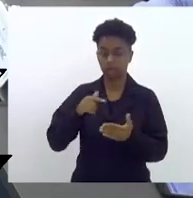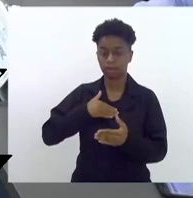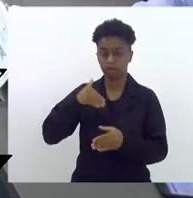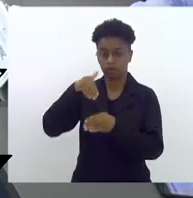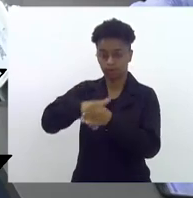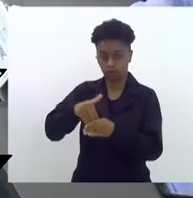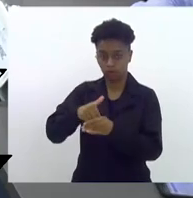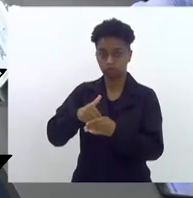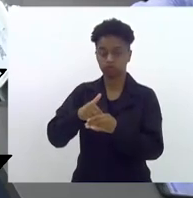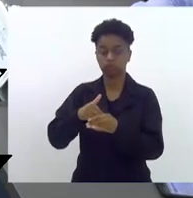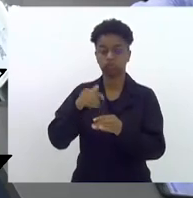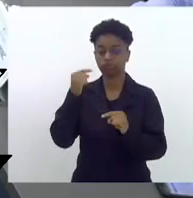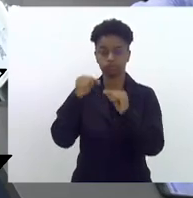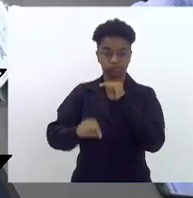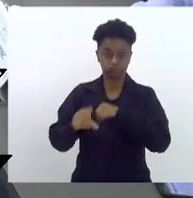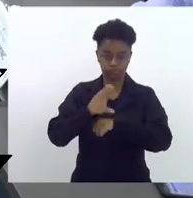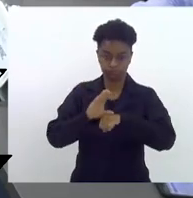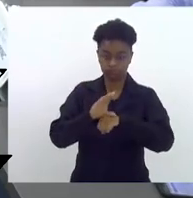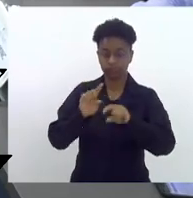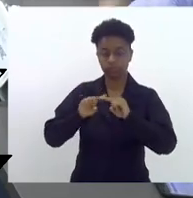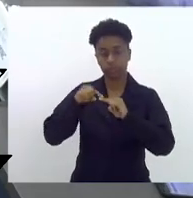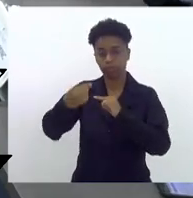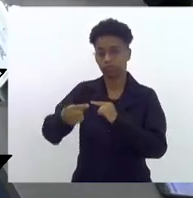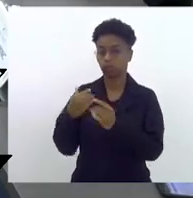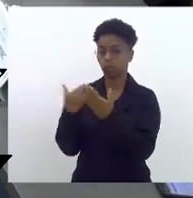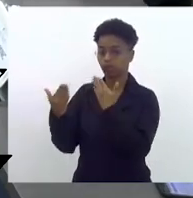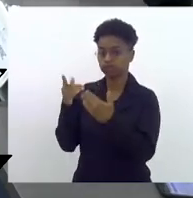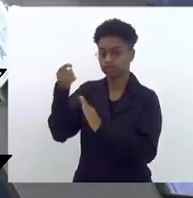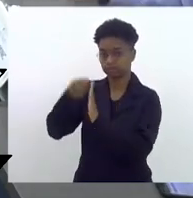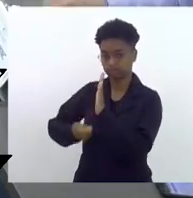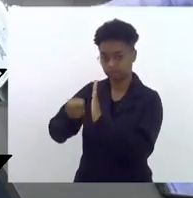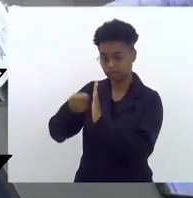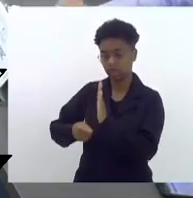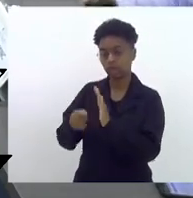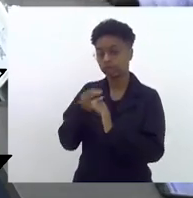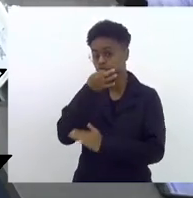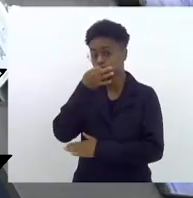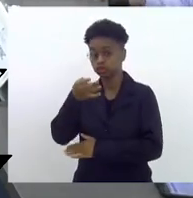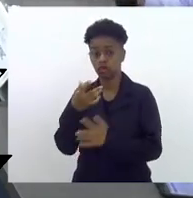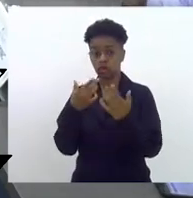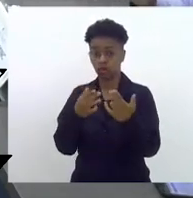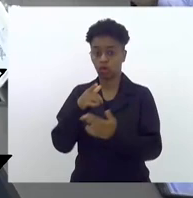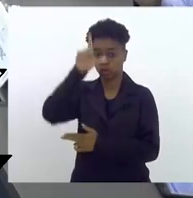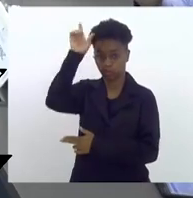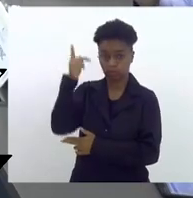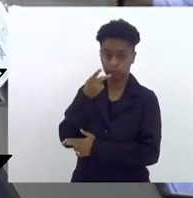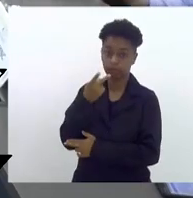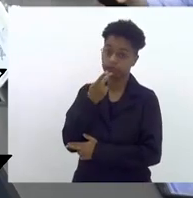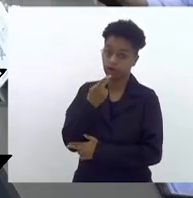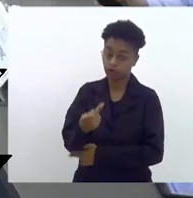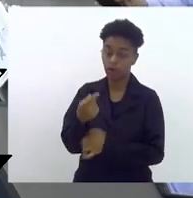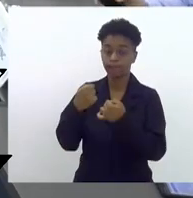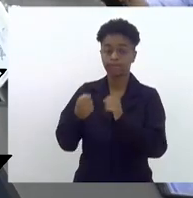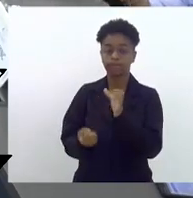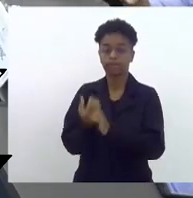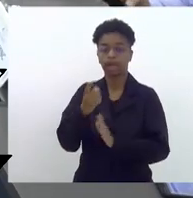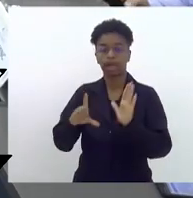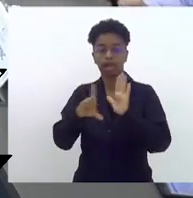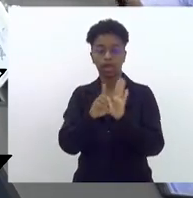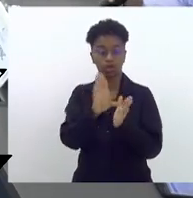inconstitucionalidade e conversar com o autor sugerindo que o Deputado Luiz Paulo falou faça uma lei